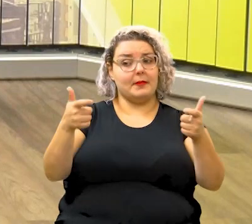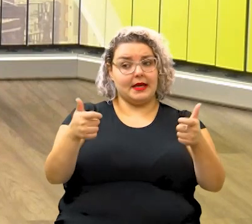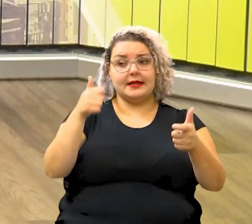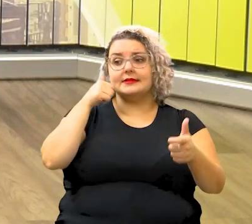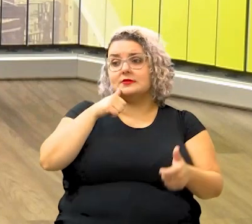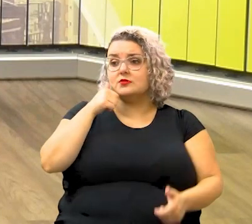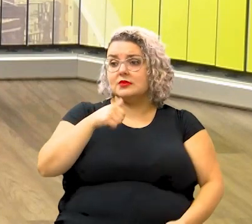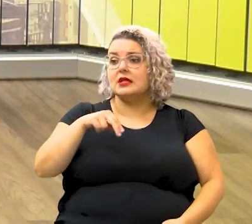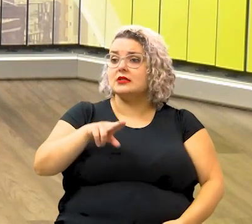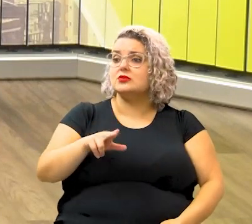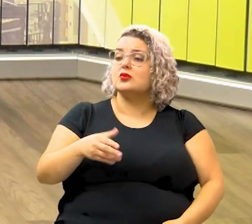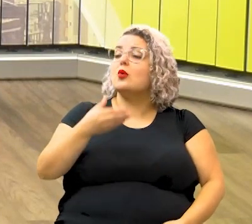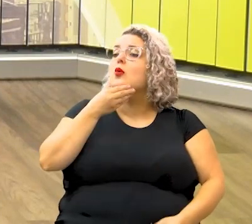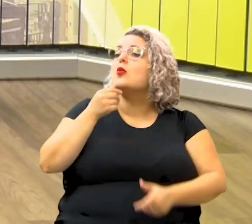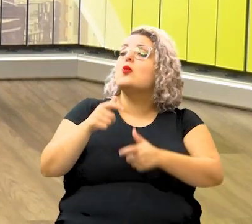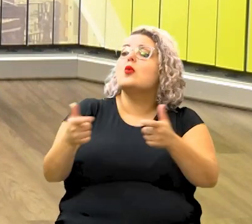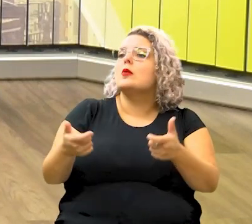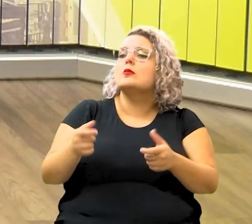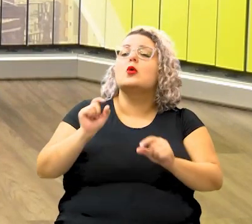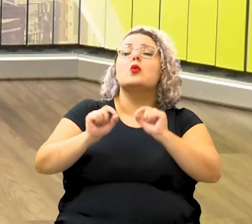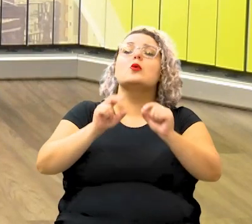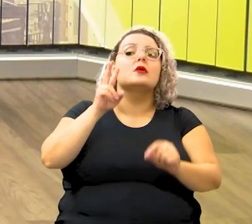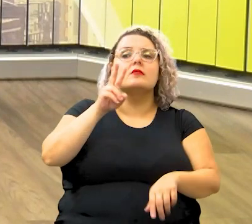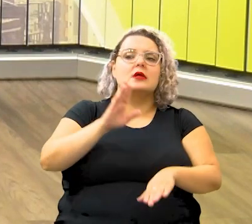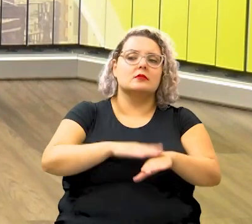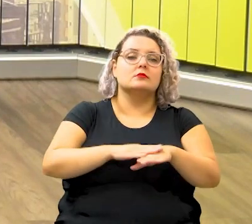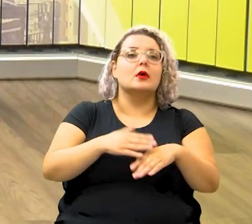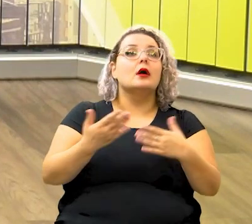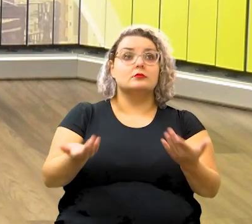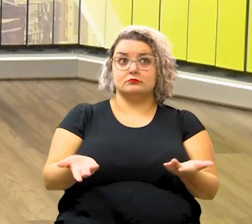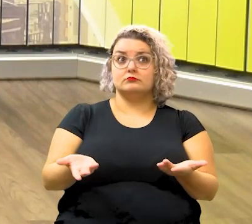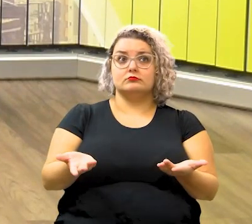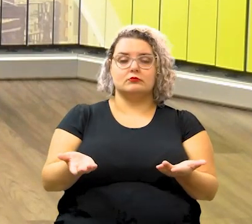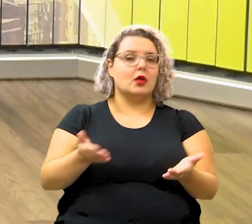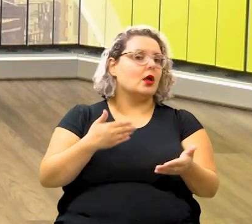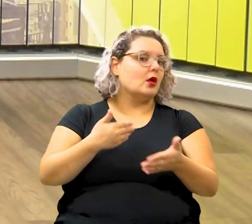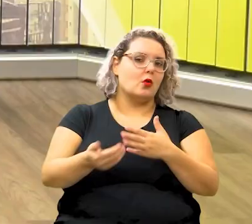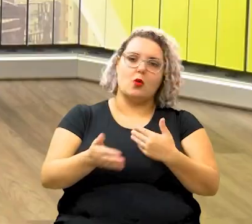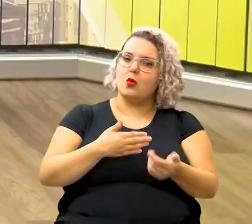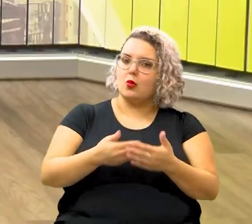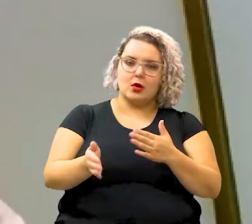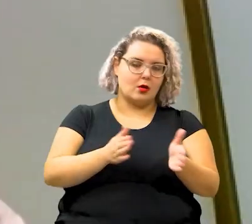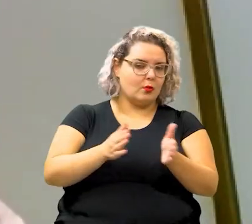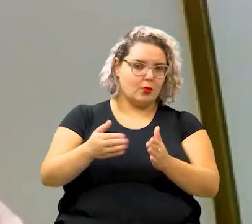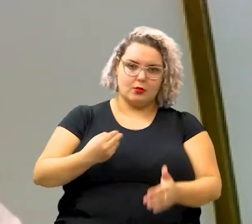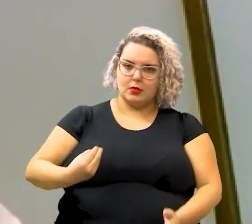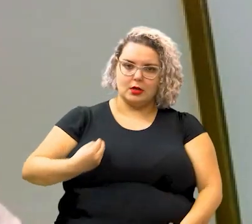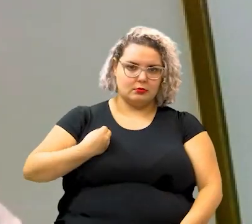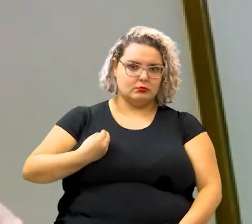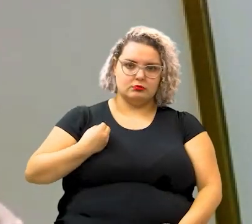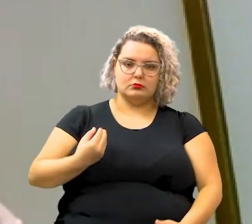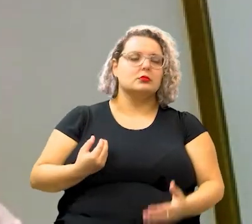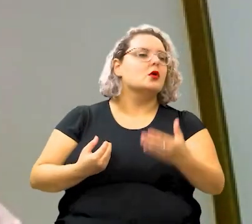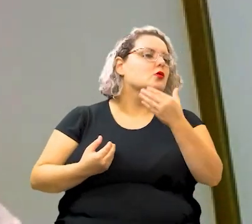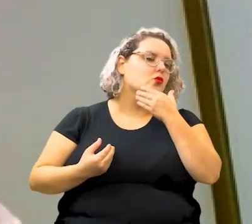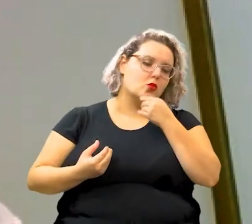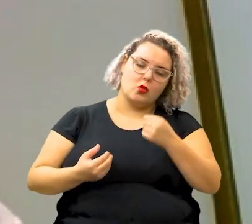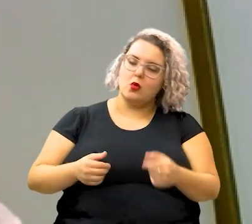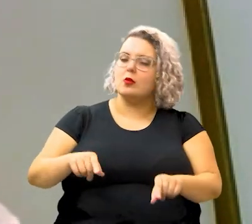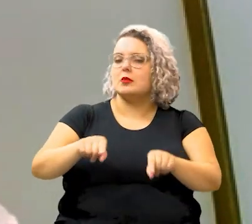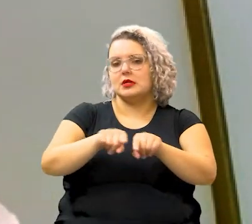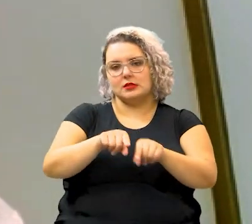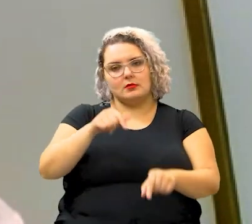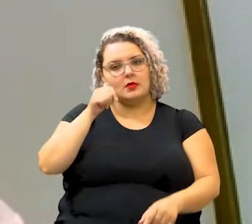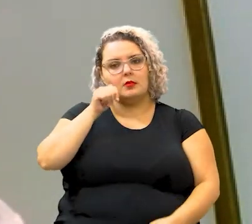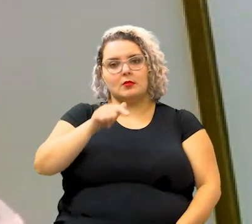mais homens ou mulheres? O que se vê na prática? Não, ele pode aparecer em qualquer momento da vida, pode afetar homens e